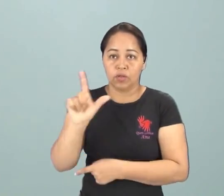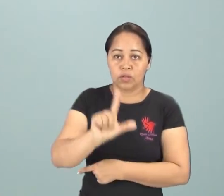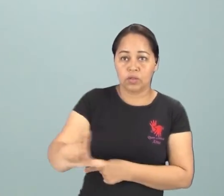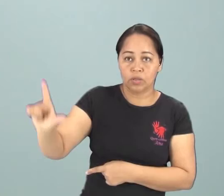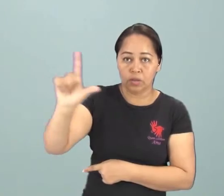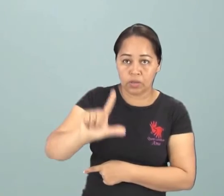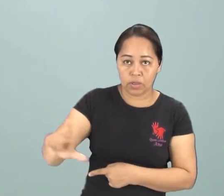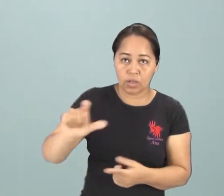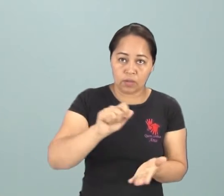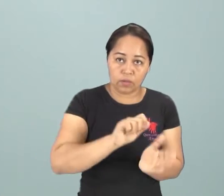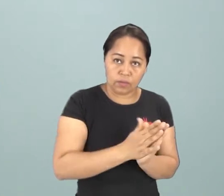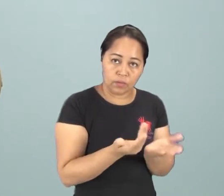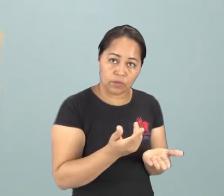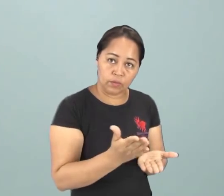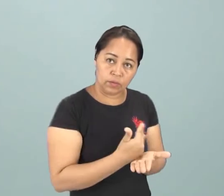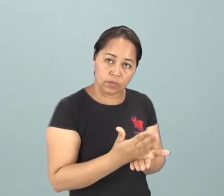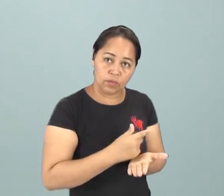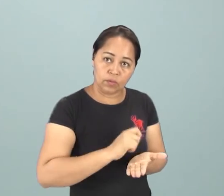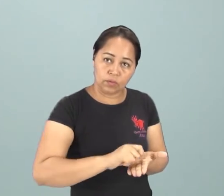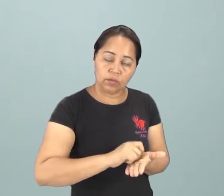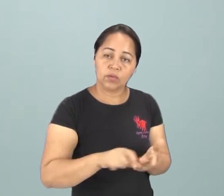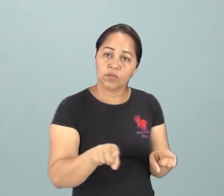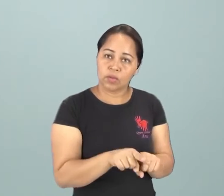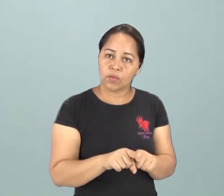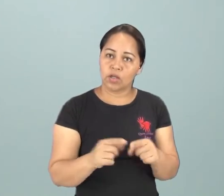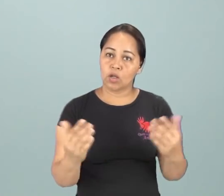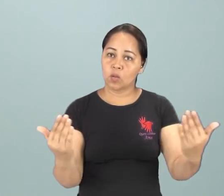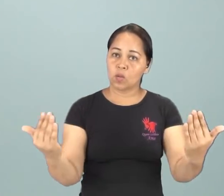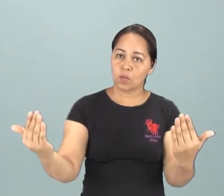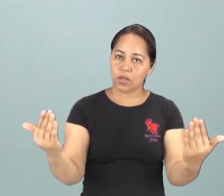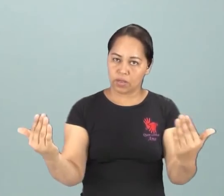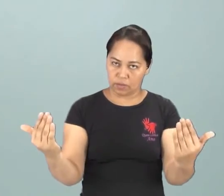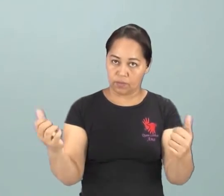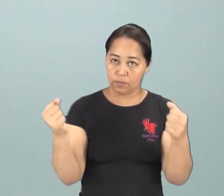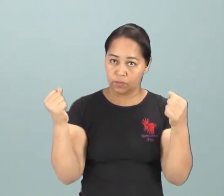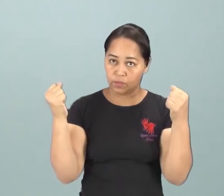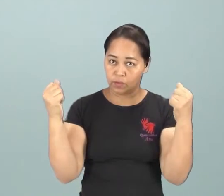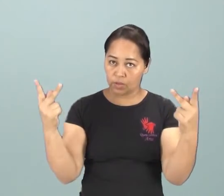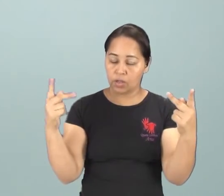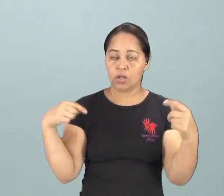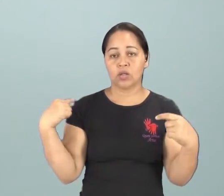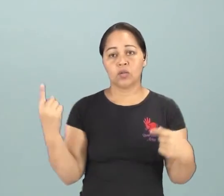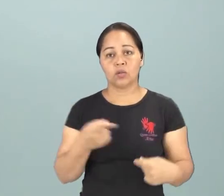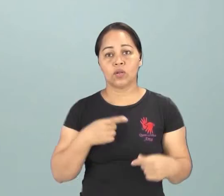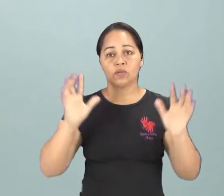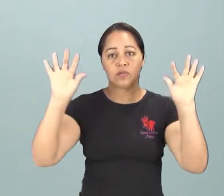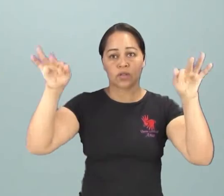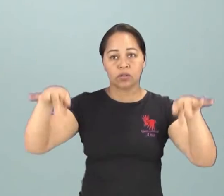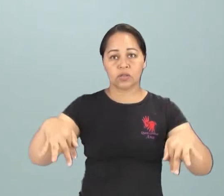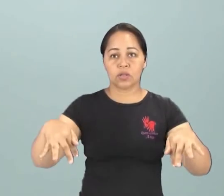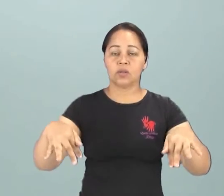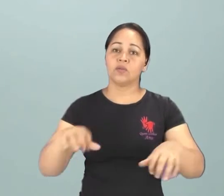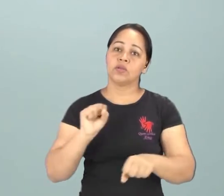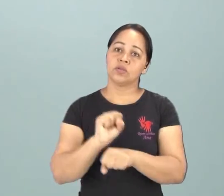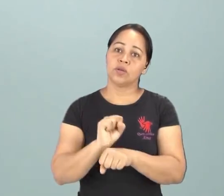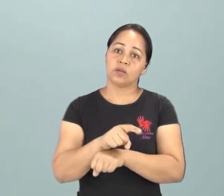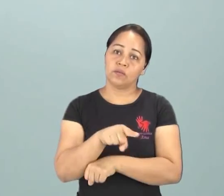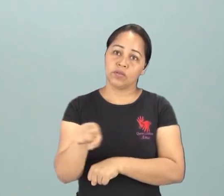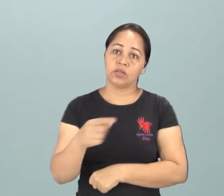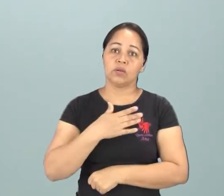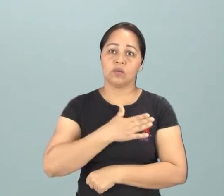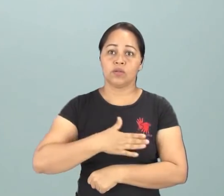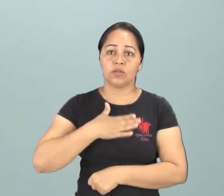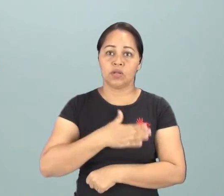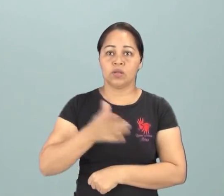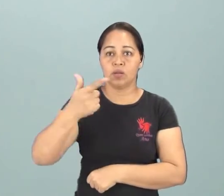e, nesse caso, como nós temos os filmes, por que não fazê-los? Tá bom? Nós ficamos por aqui, espero que vocês tenham gostado.